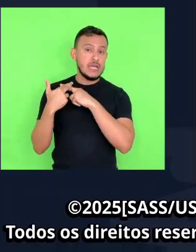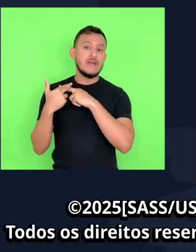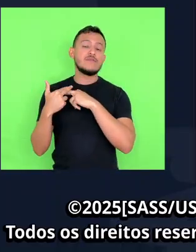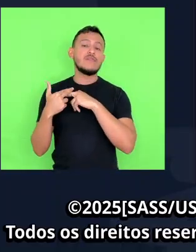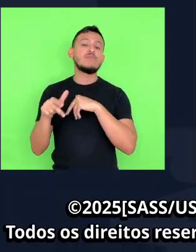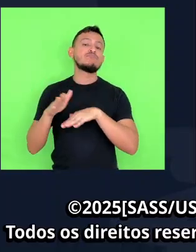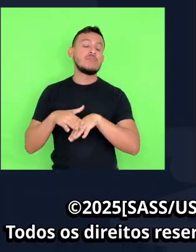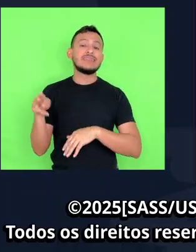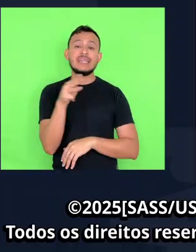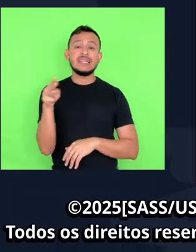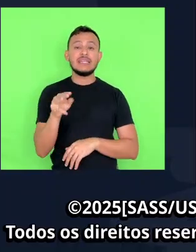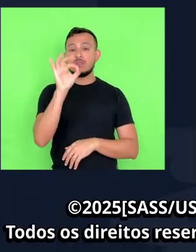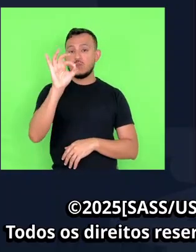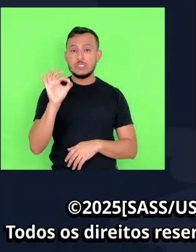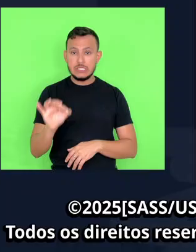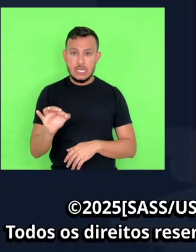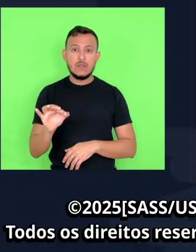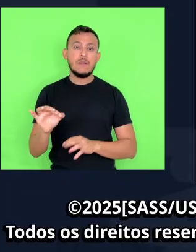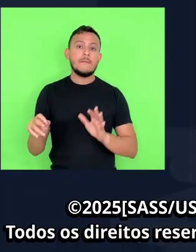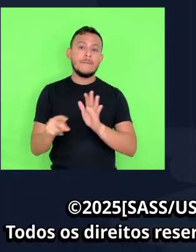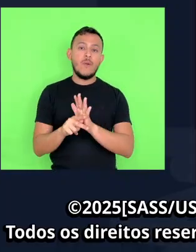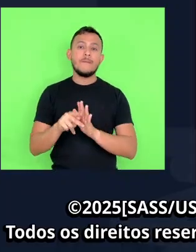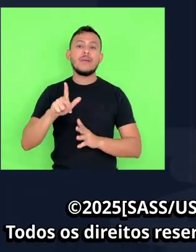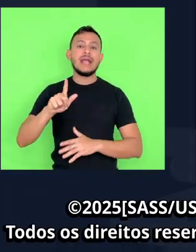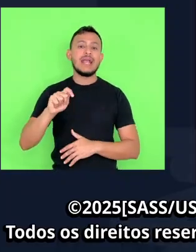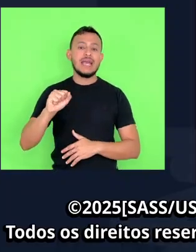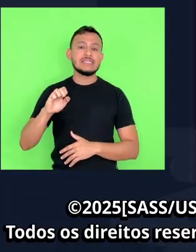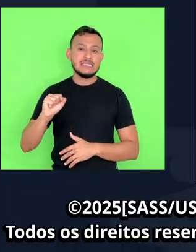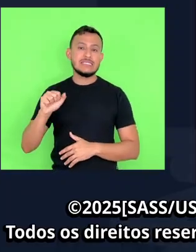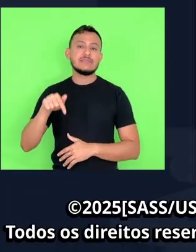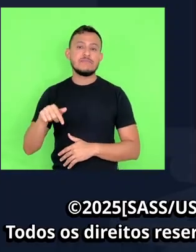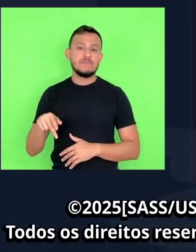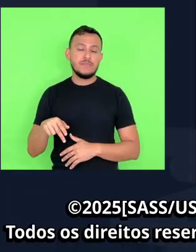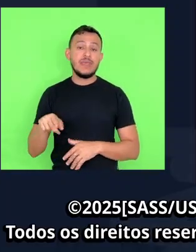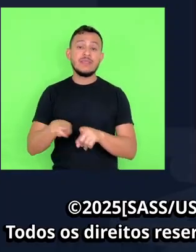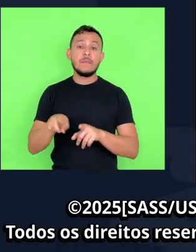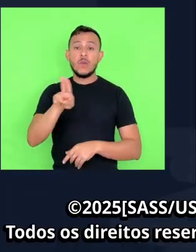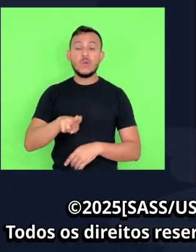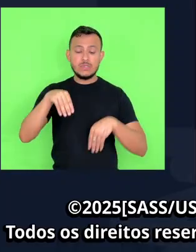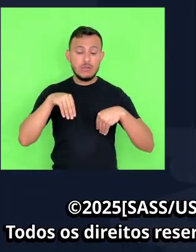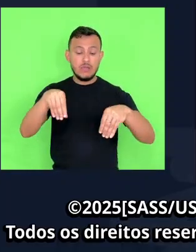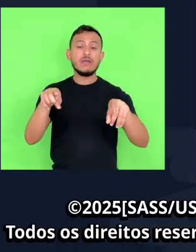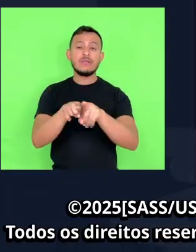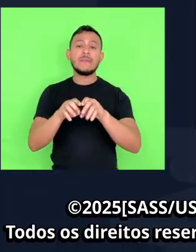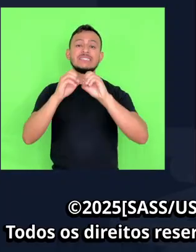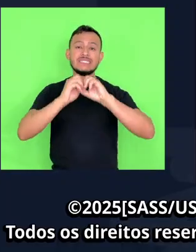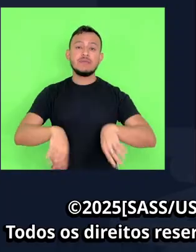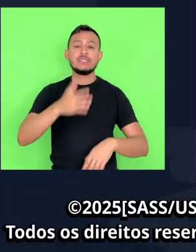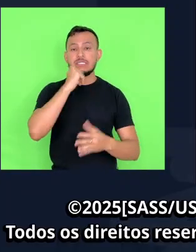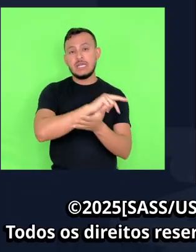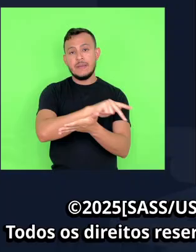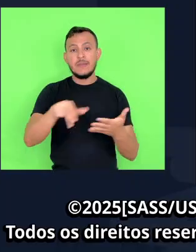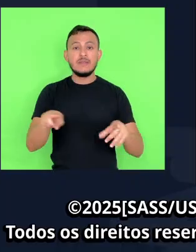de 33% das emissões de gases de efeito estufa, uso da terra e desperdício de